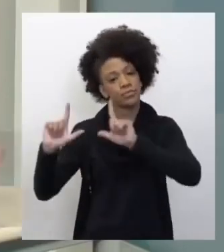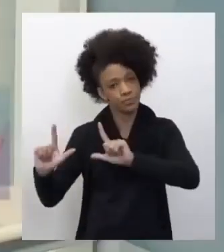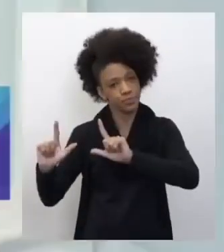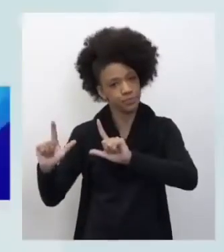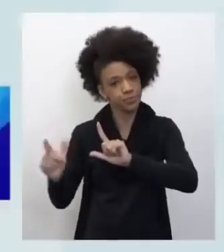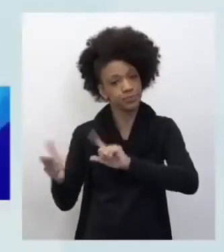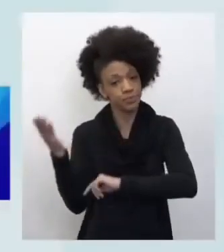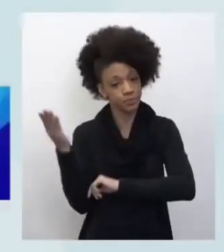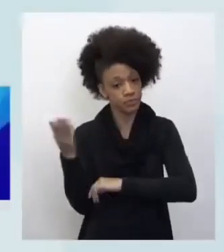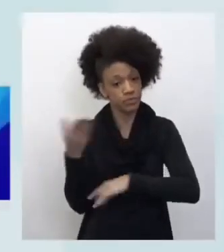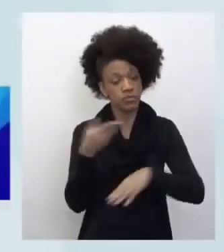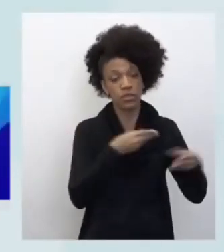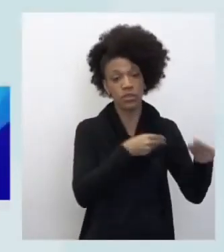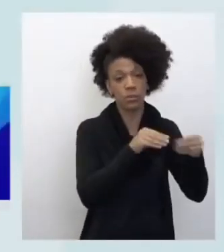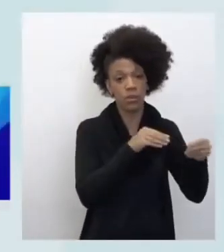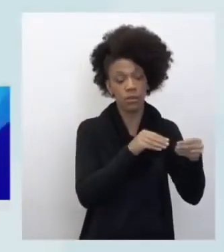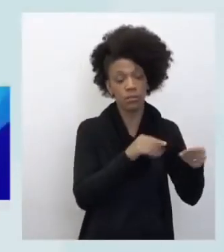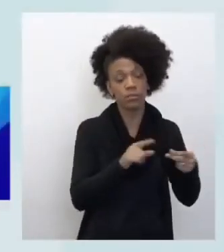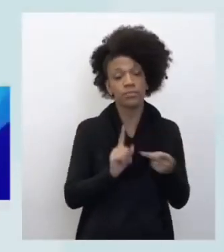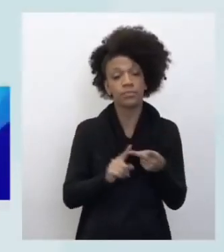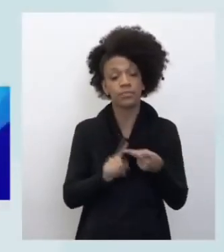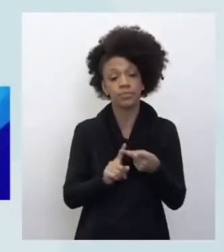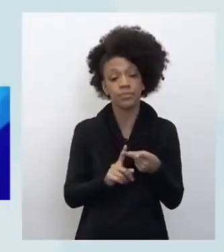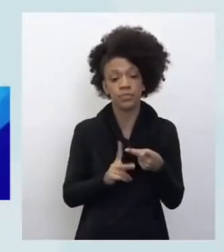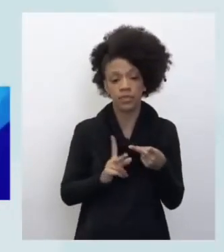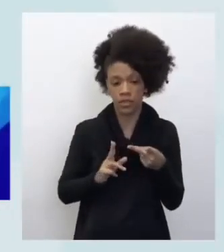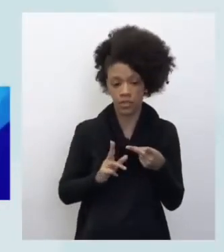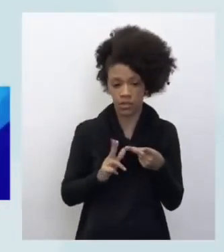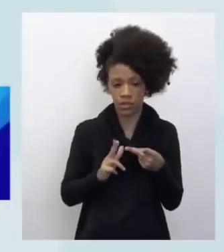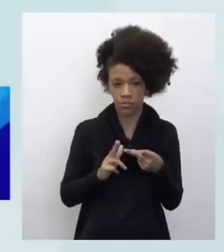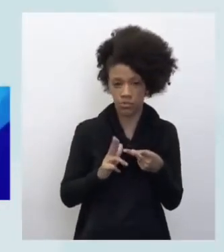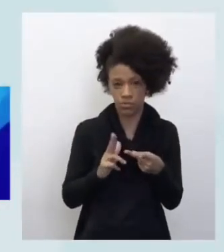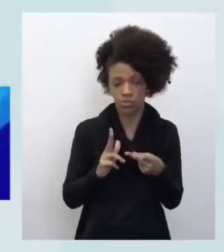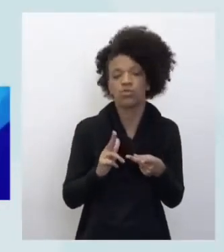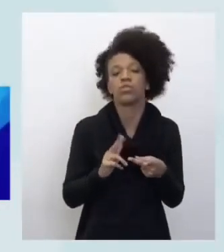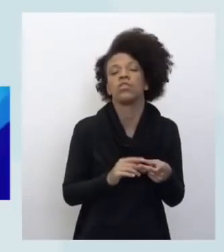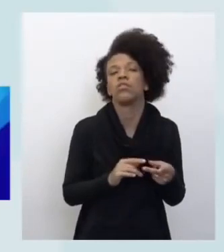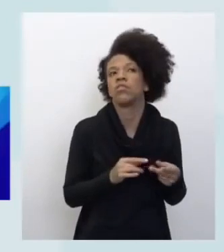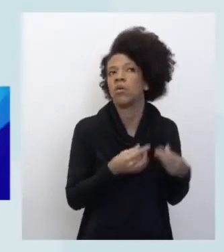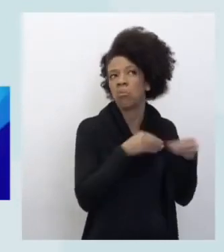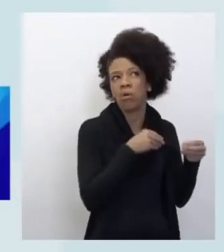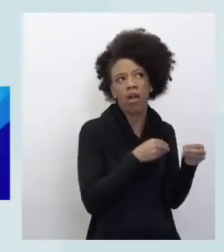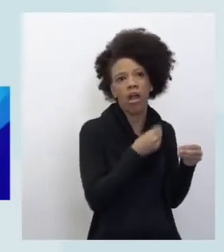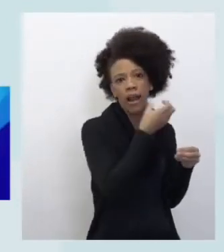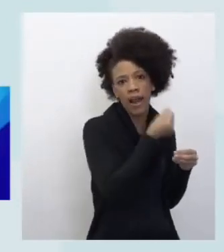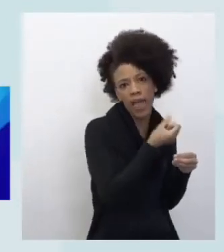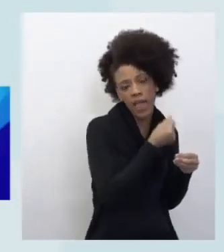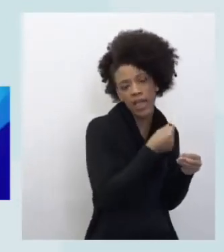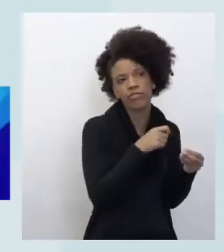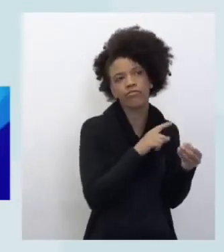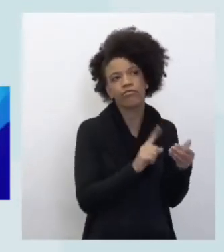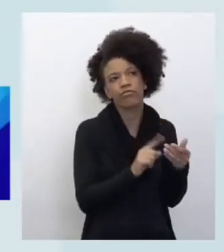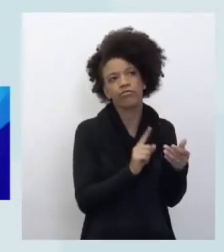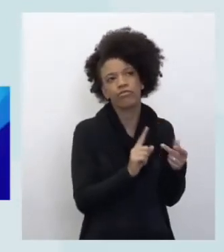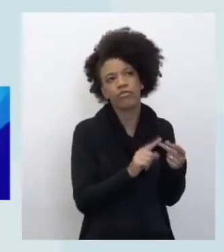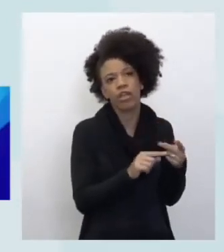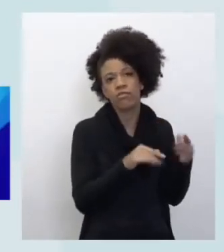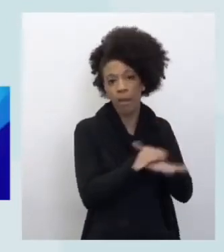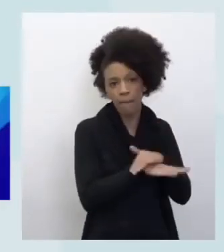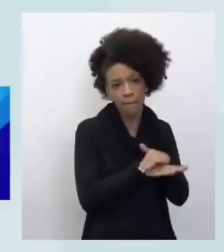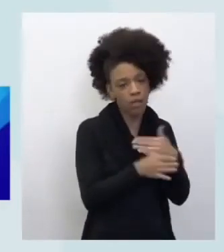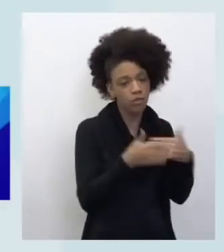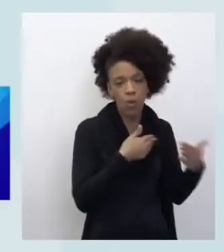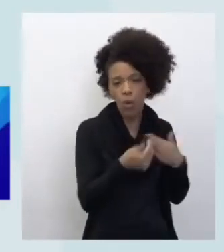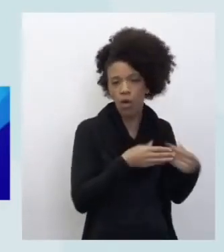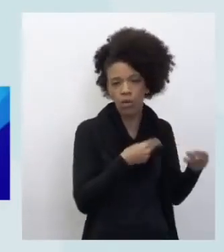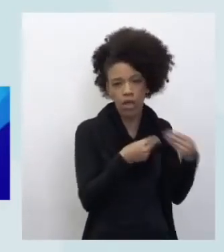tá? Papelão, uma caixa de papelão, sabe, turma? Pode ser caixa de leite, caixa de sapato, qualquer caixa de